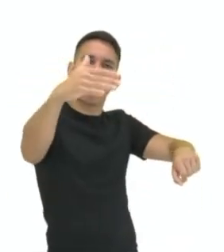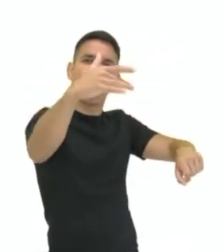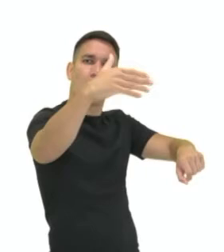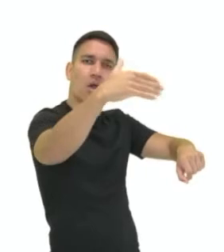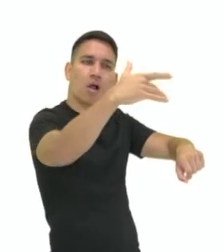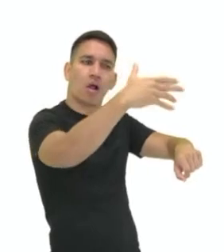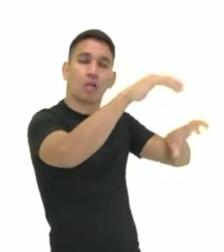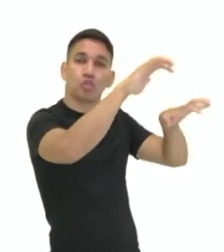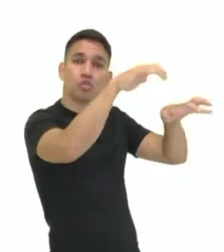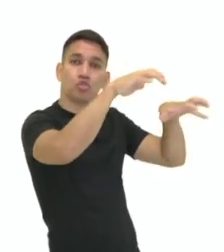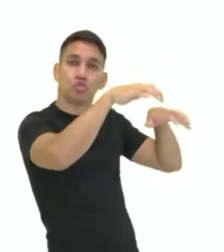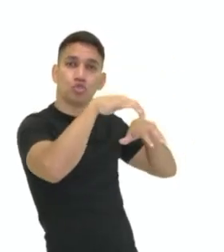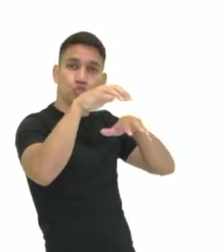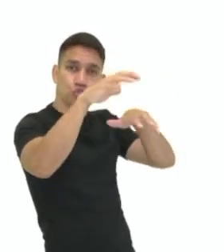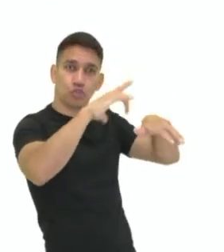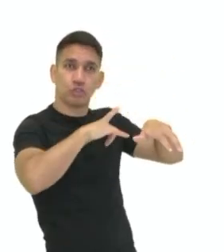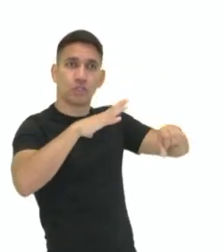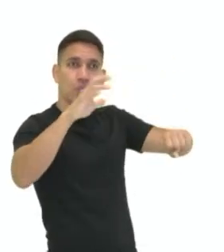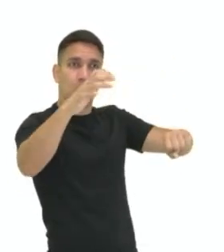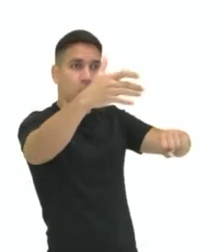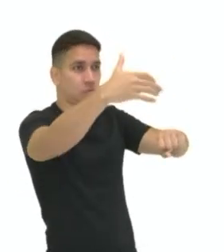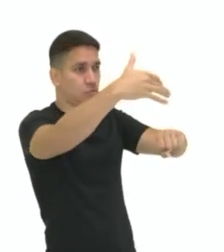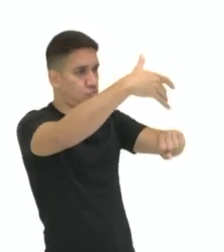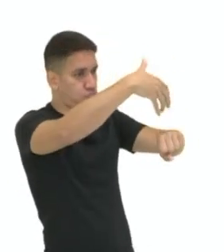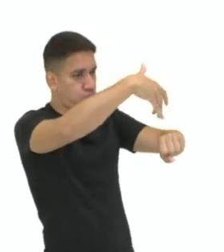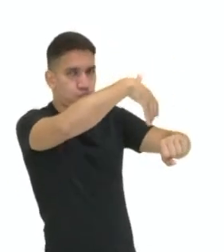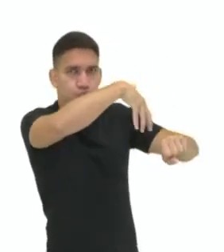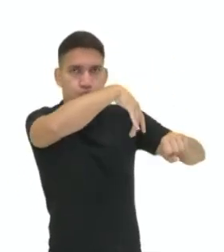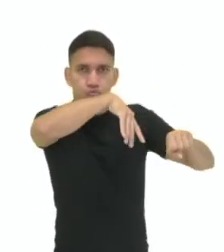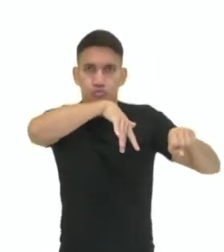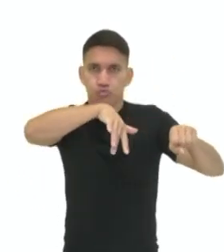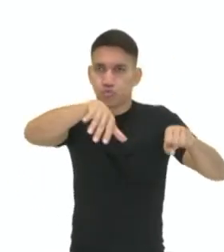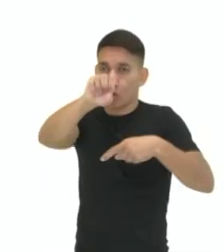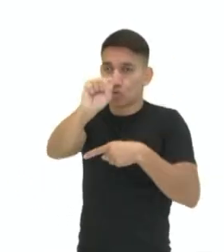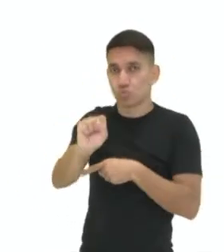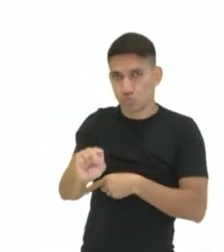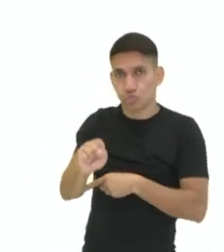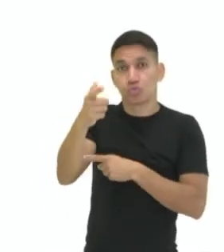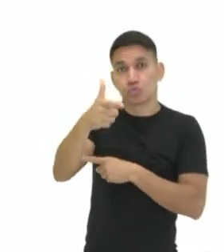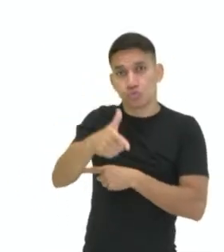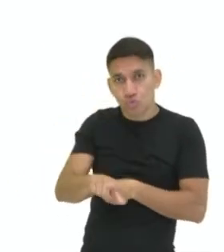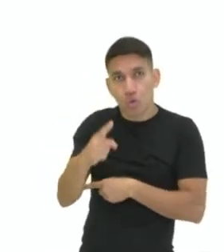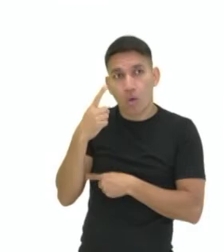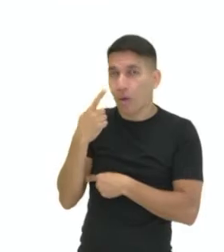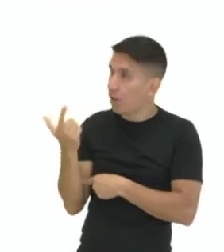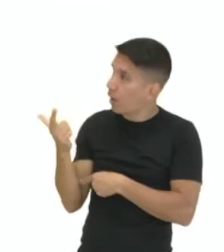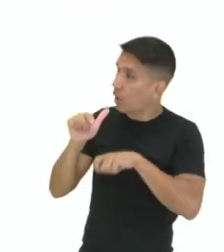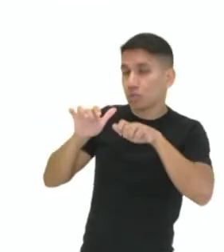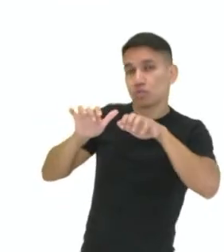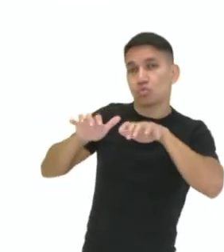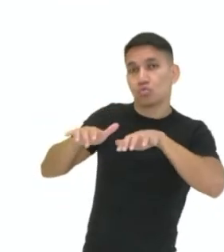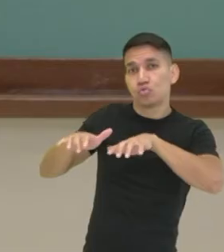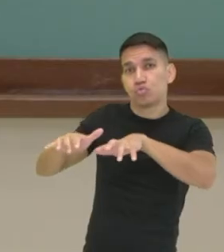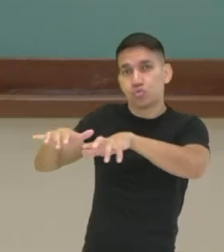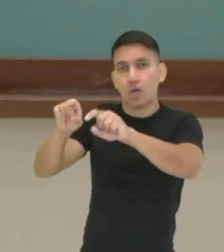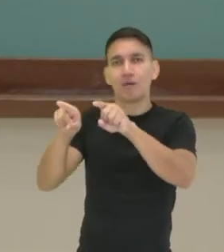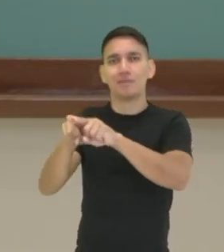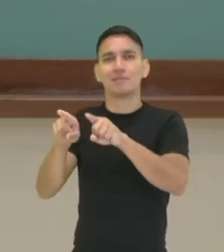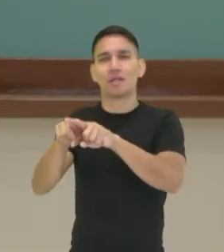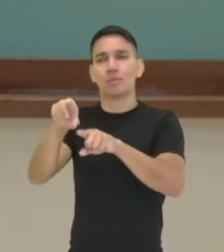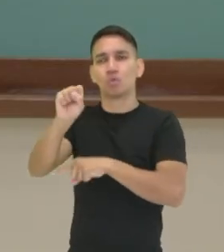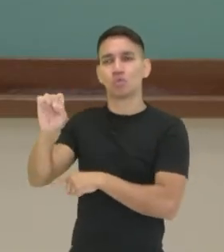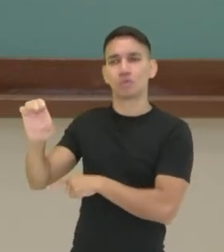formam a cabeceira do rio Amazonas e aqui ela se desloca para o sul, né? O resto da umidade vem irrigar o sul e o sudeste. Então, veja